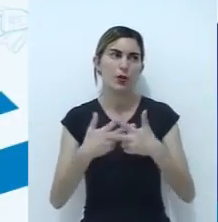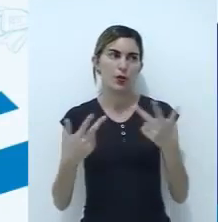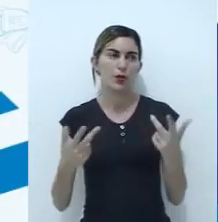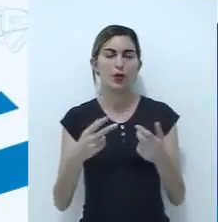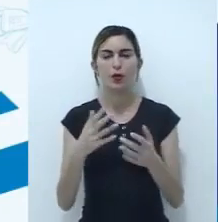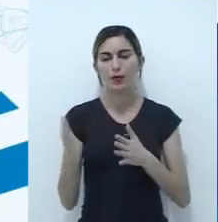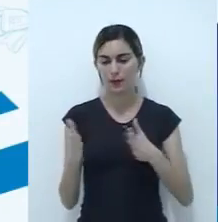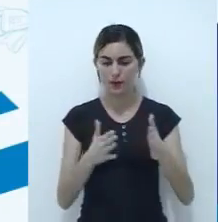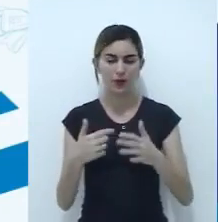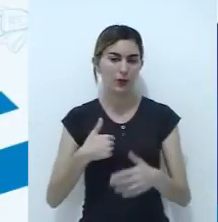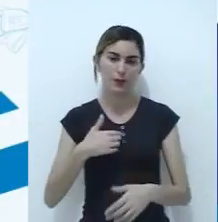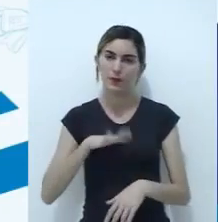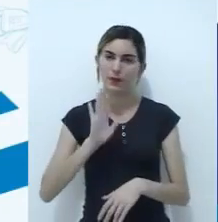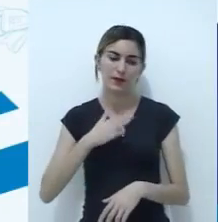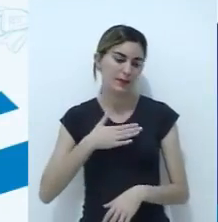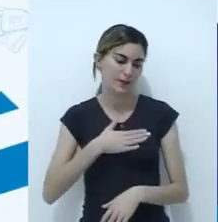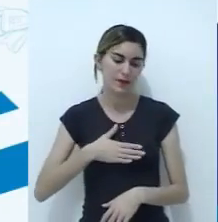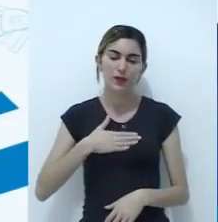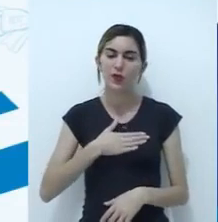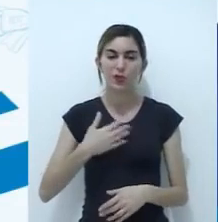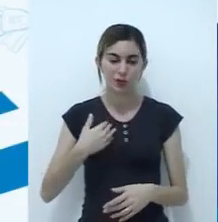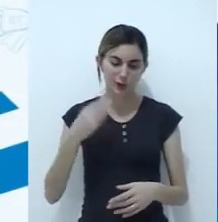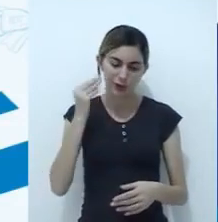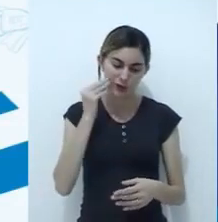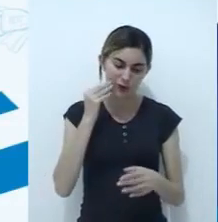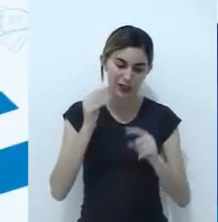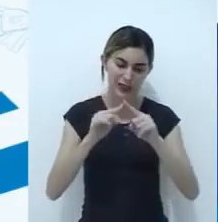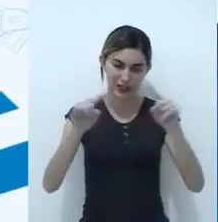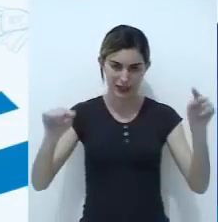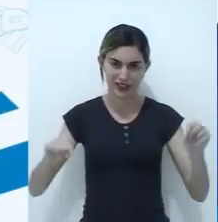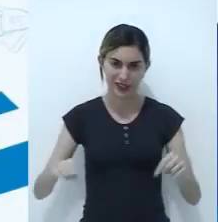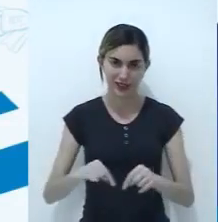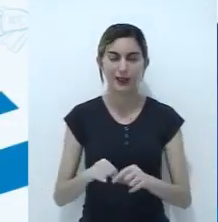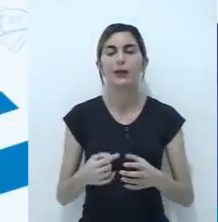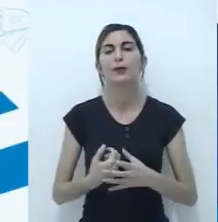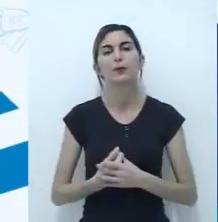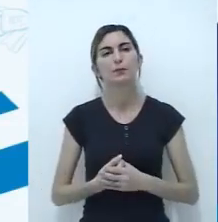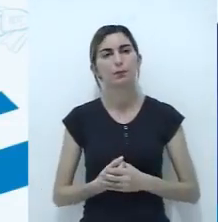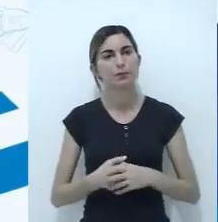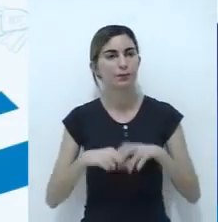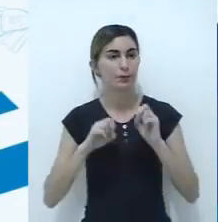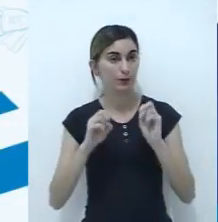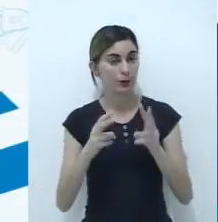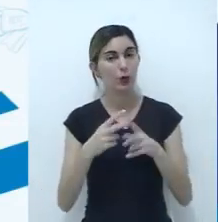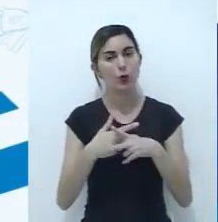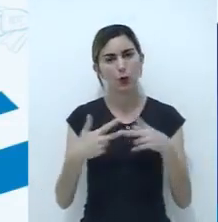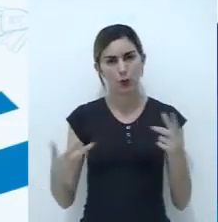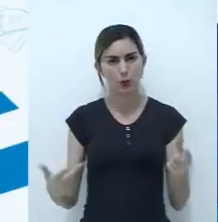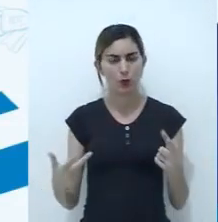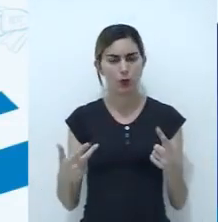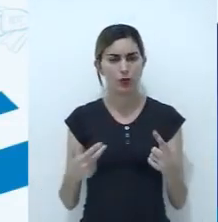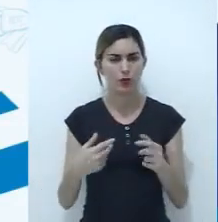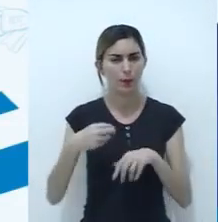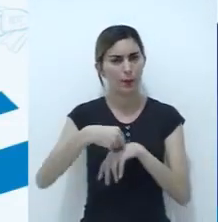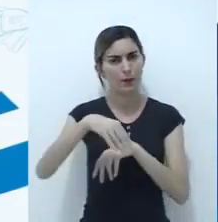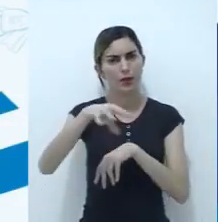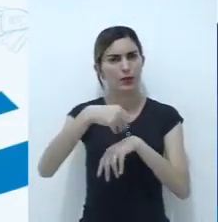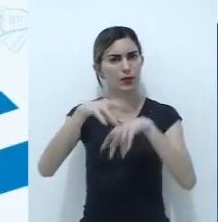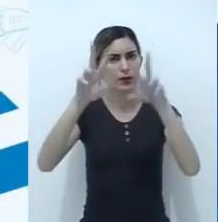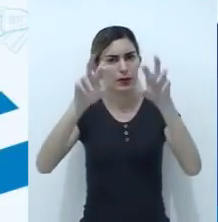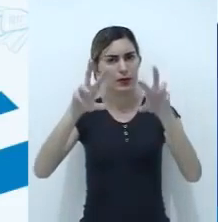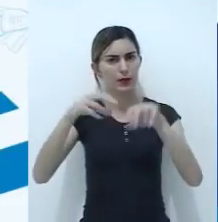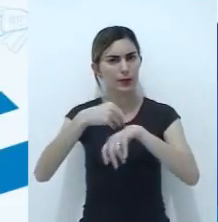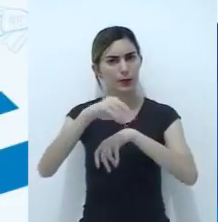horas, um dos momentos que eu mais gosto quando eu estou dentro da sala de aula. Porque uma coisa é eu estar passando conteúdo